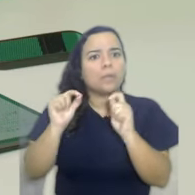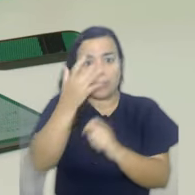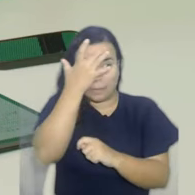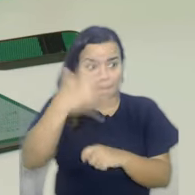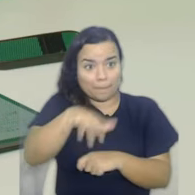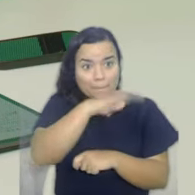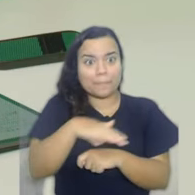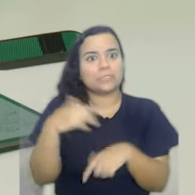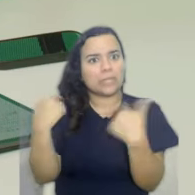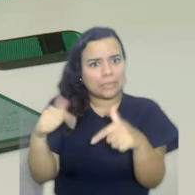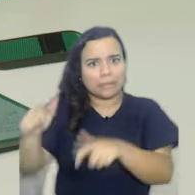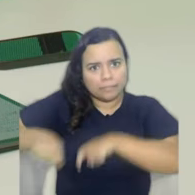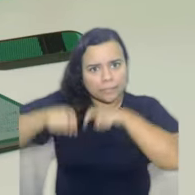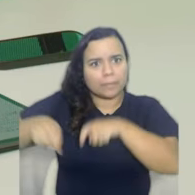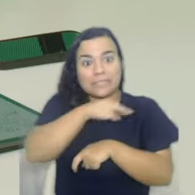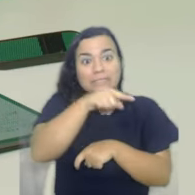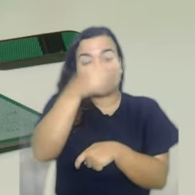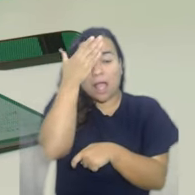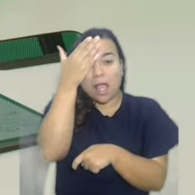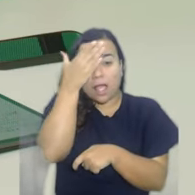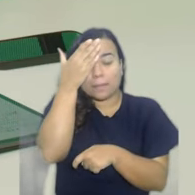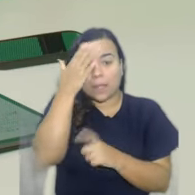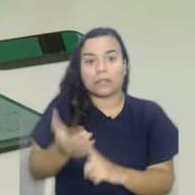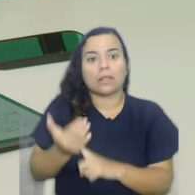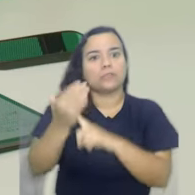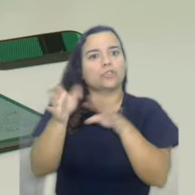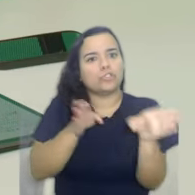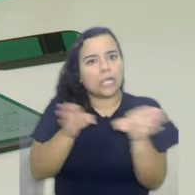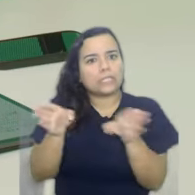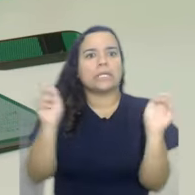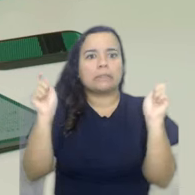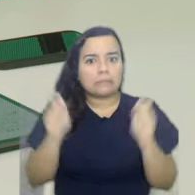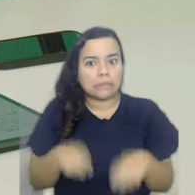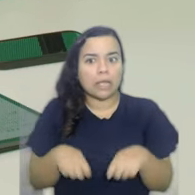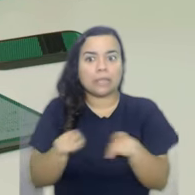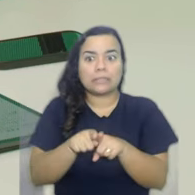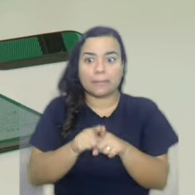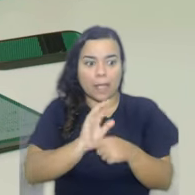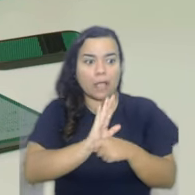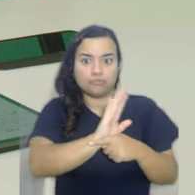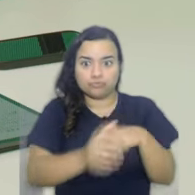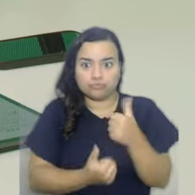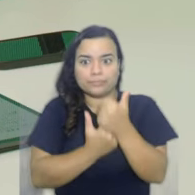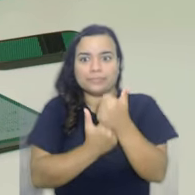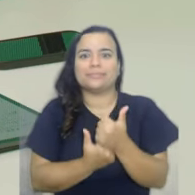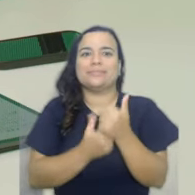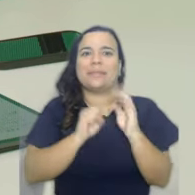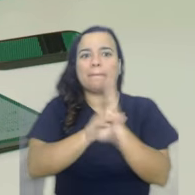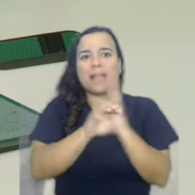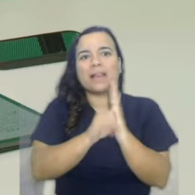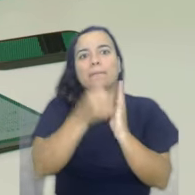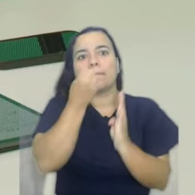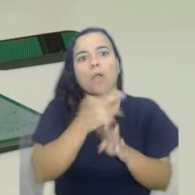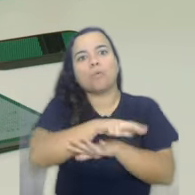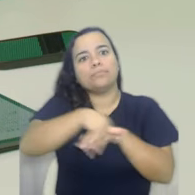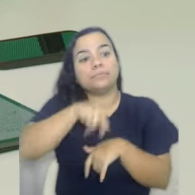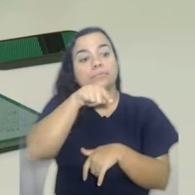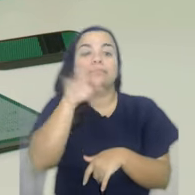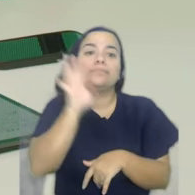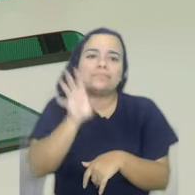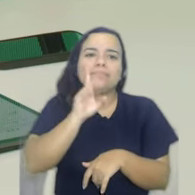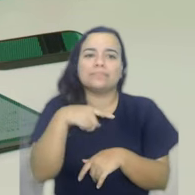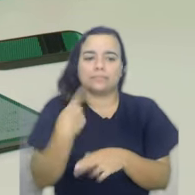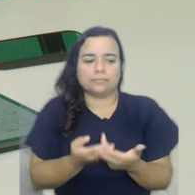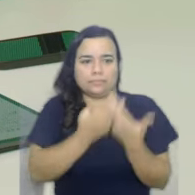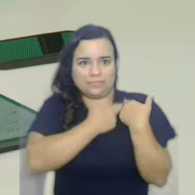é uma alada é acessível e é muito benéfica e entrar nisso é muito legal e a gente tem essa missão dessa